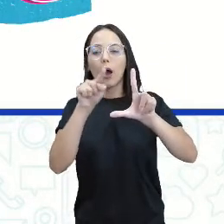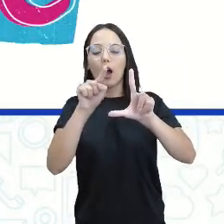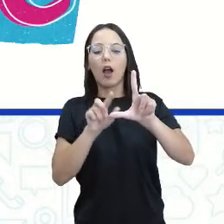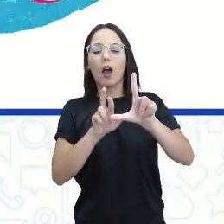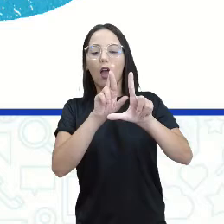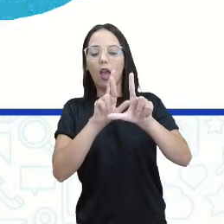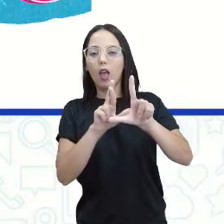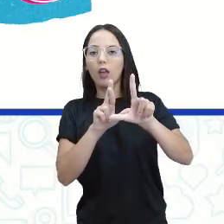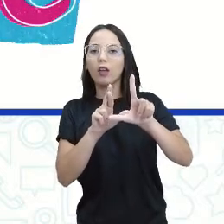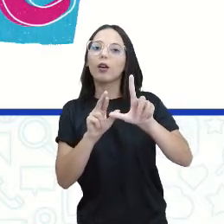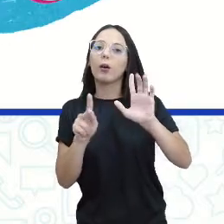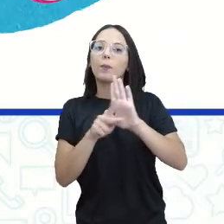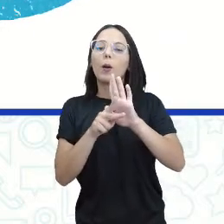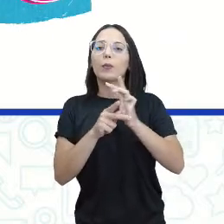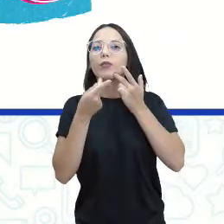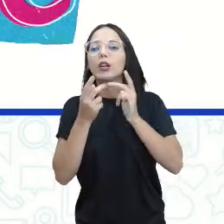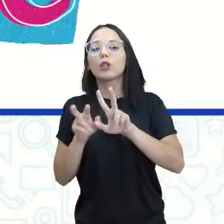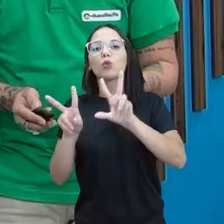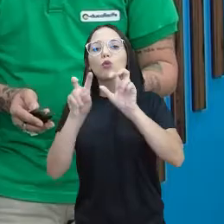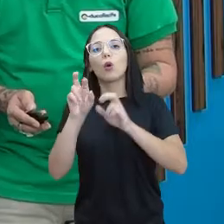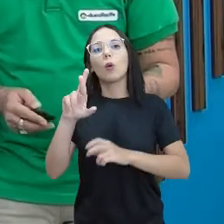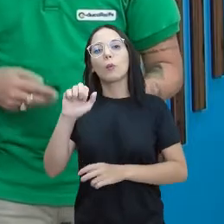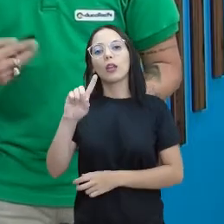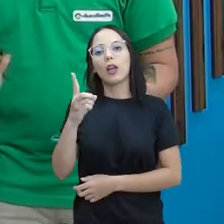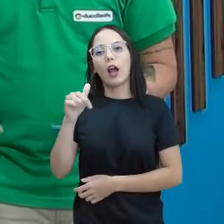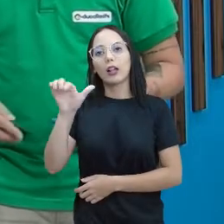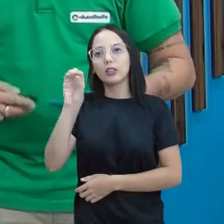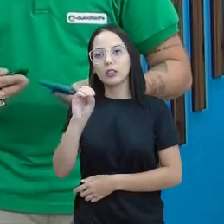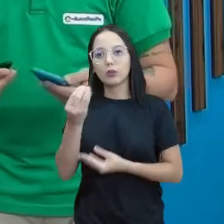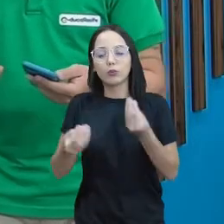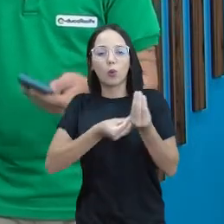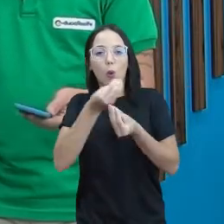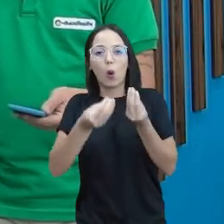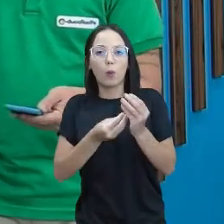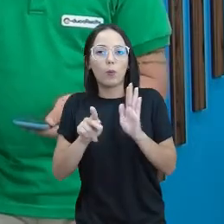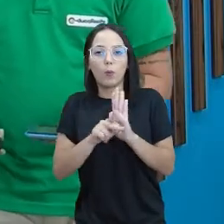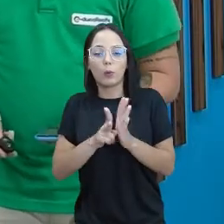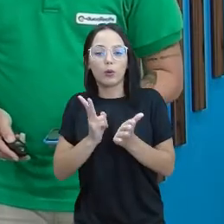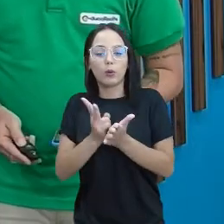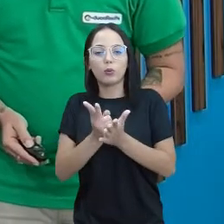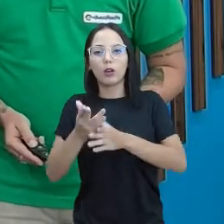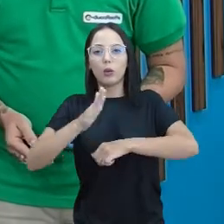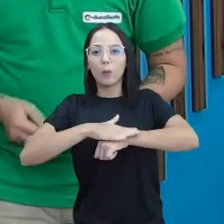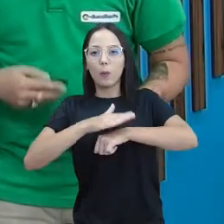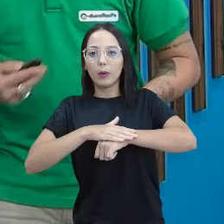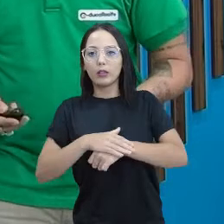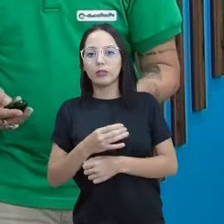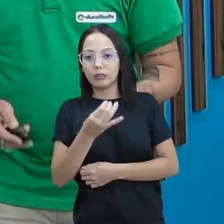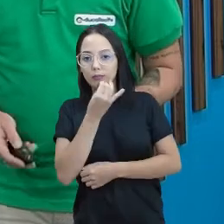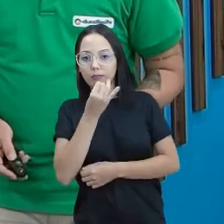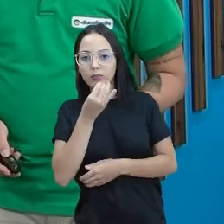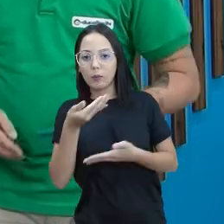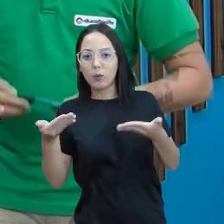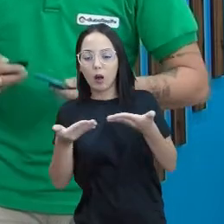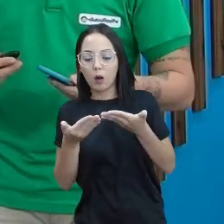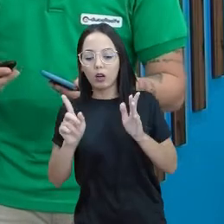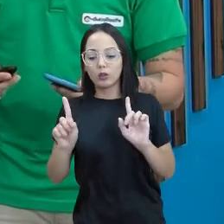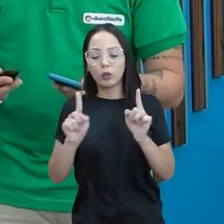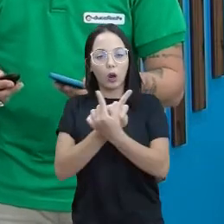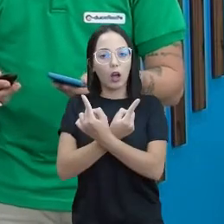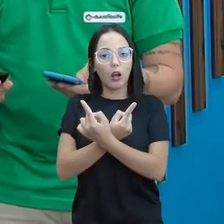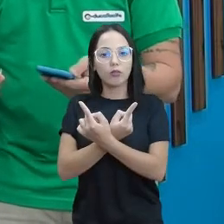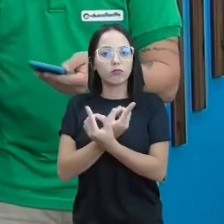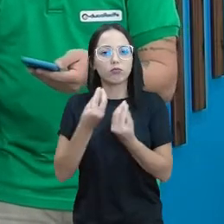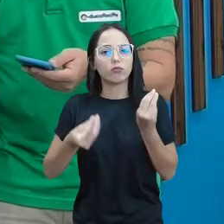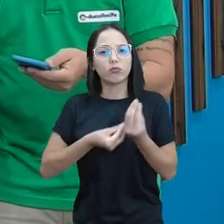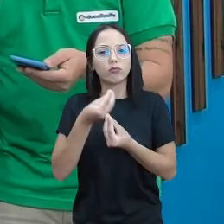da notação quando está se falando de radiciação. E como é que isso vai ficar na hora da gente pegar a operação inversa com o expoente